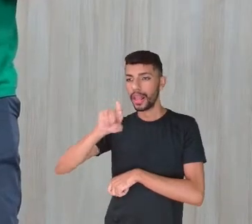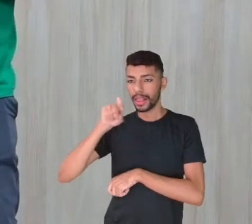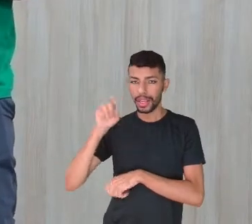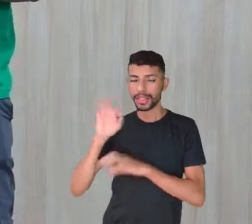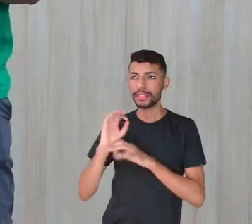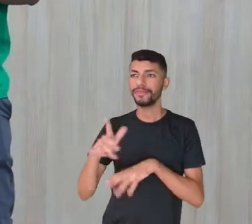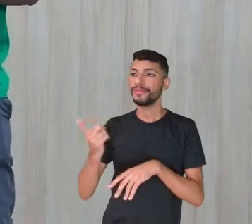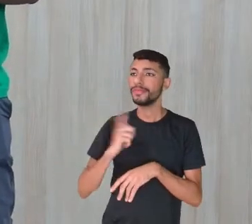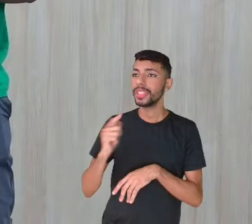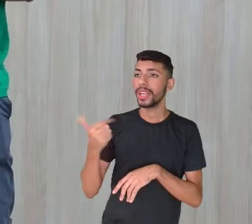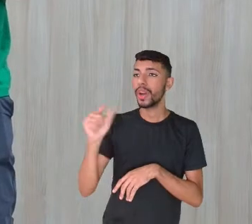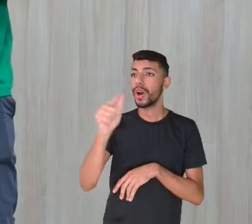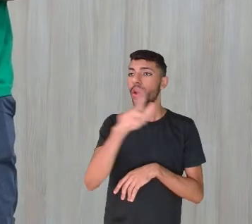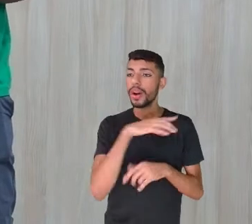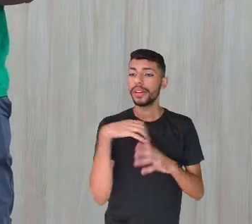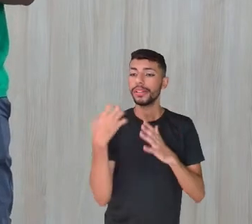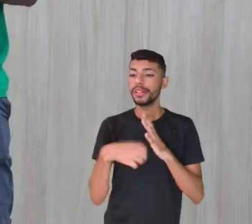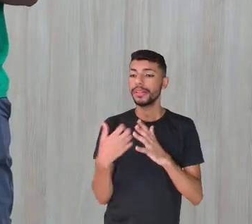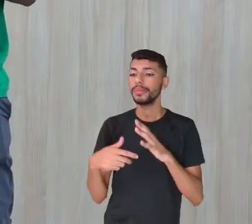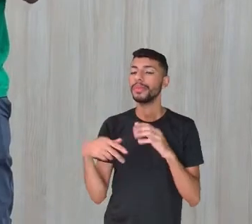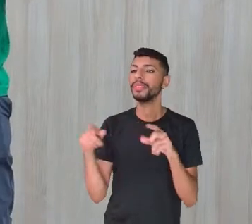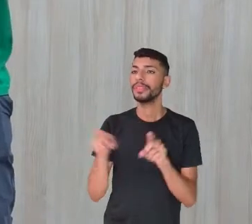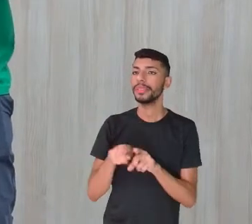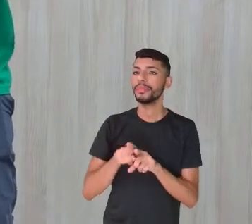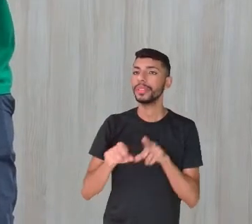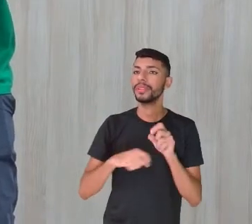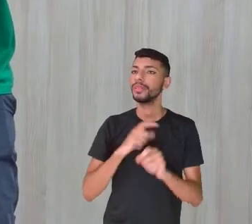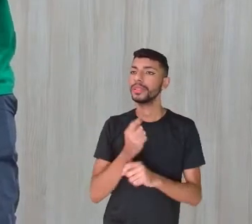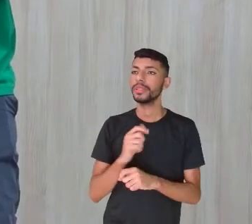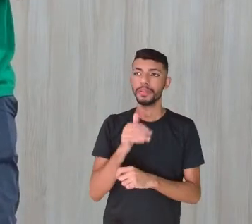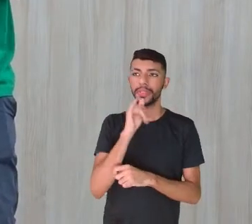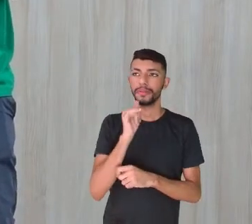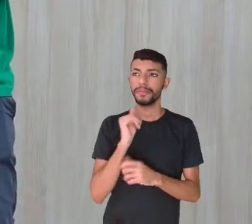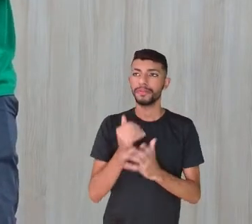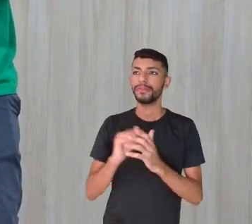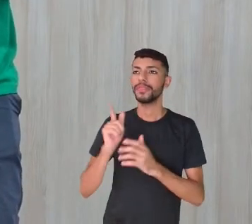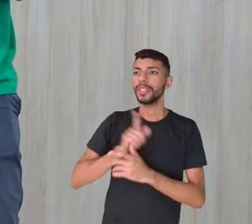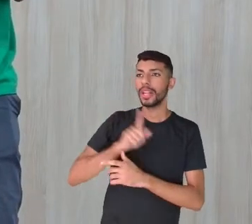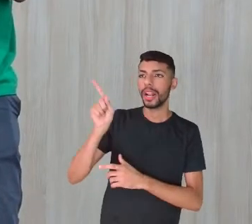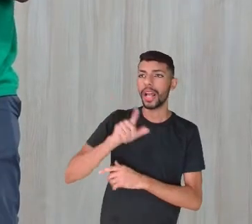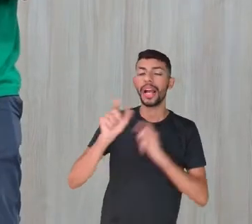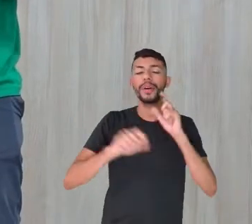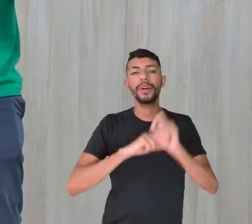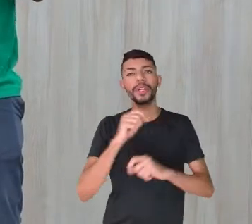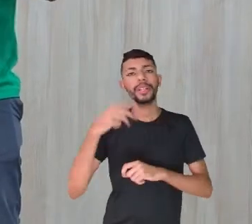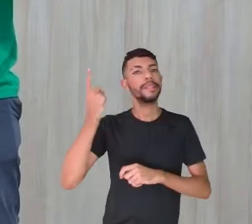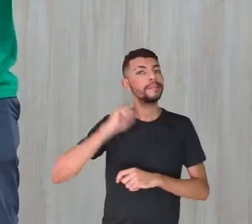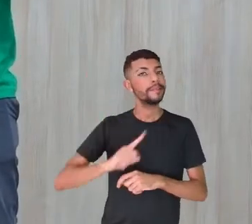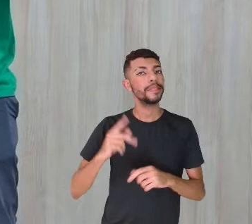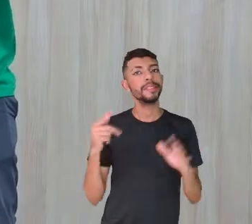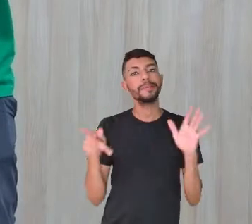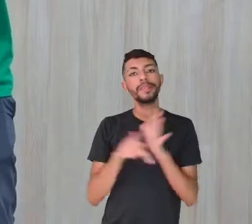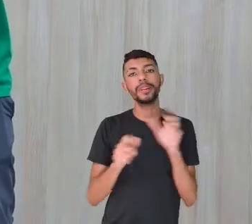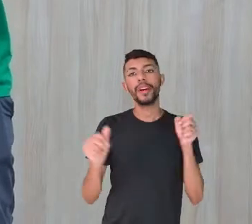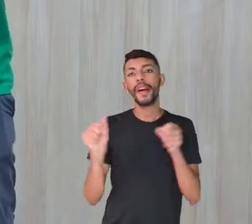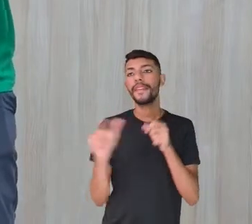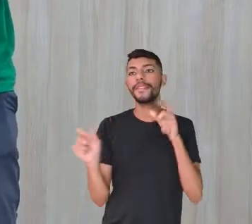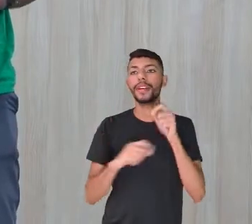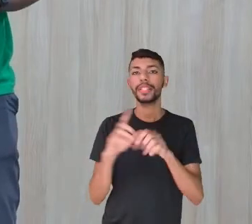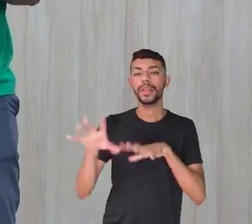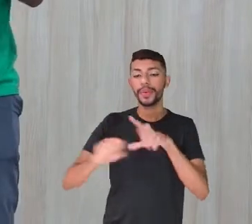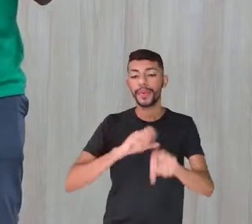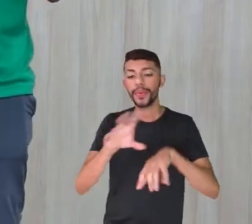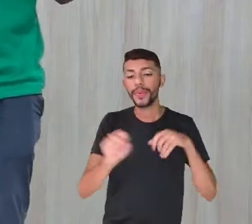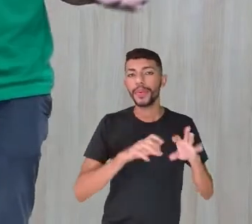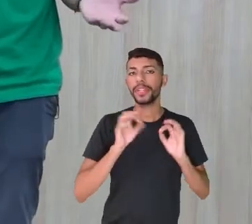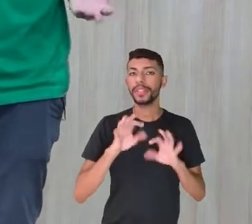outras empresas estrangeiras que vão se instalar ali em Minas Gerais para fazer o quê? Para fazer essa exploração, tá?